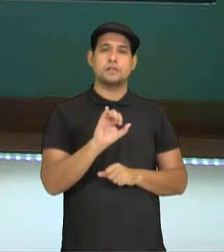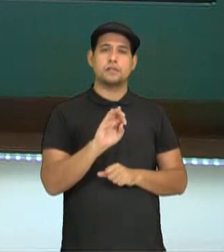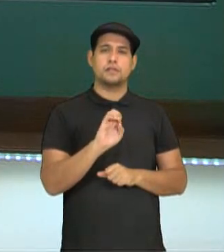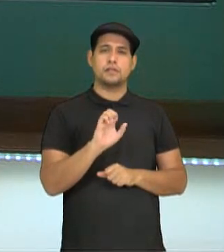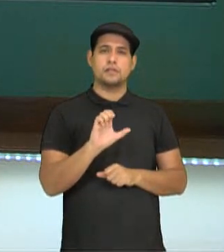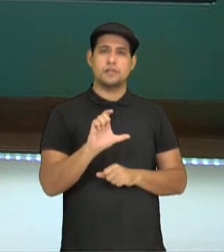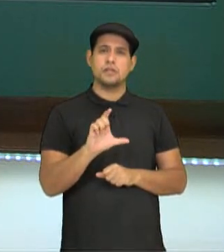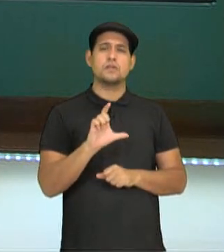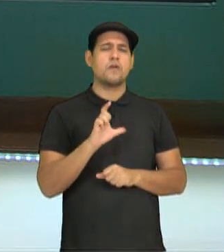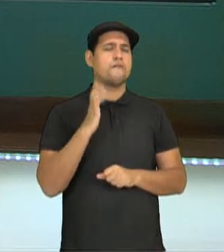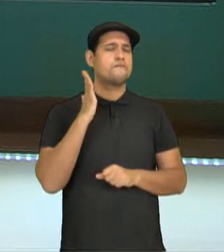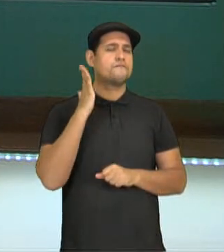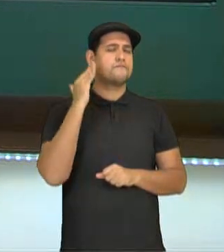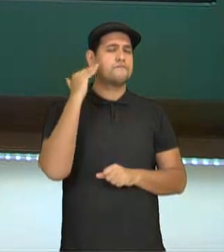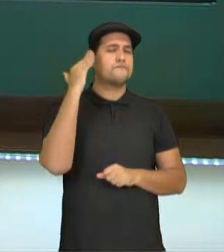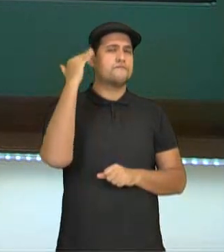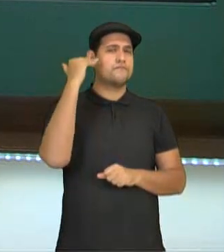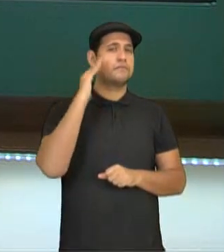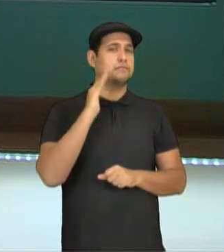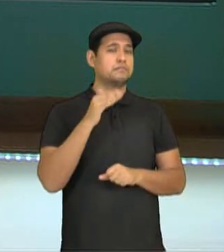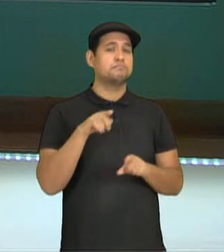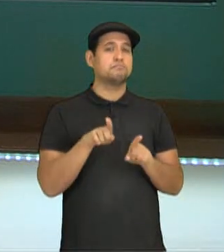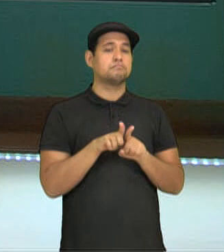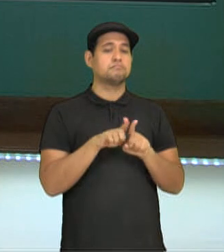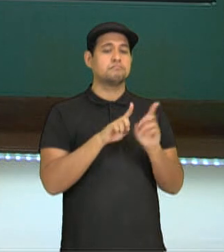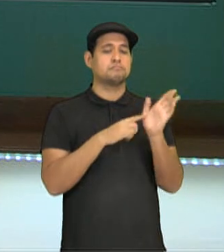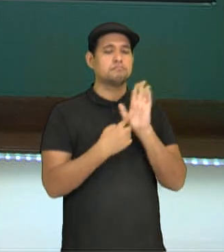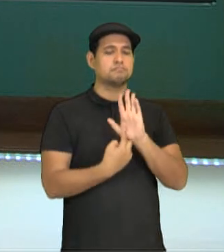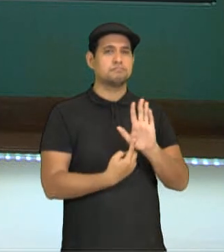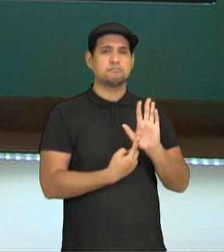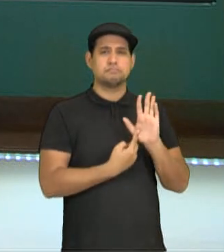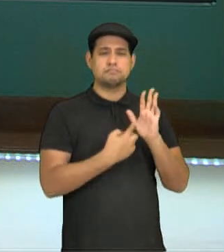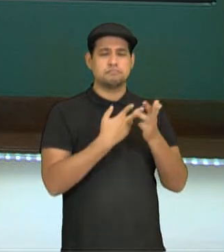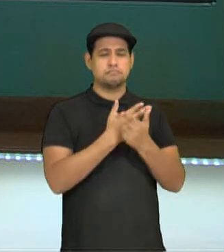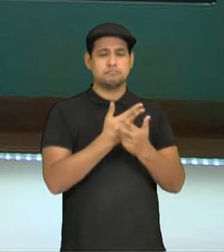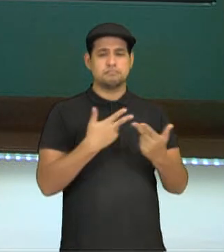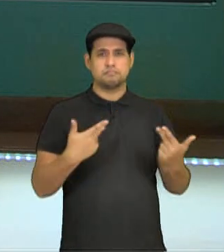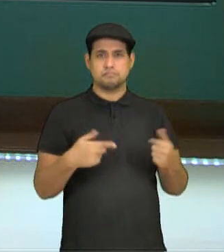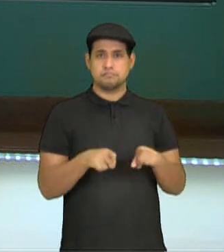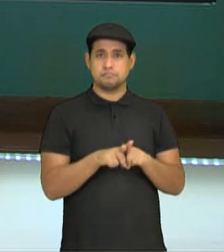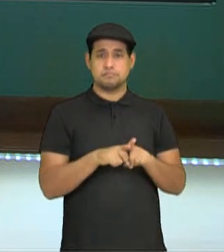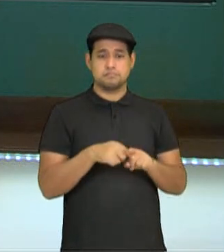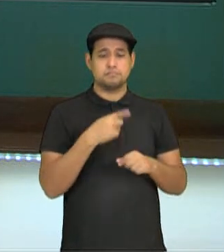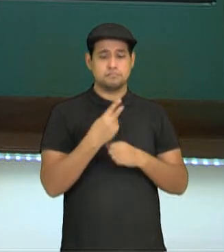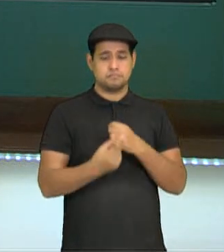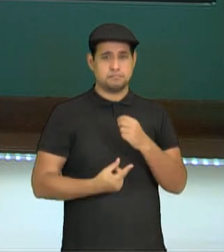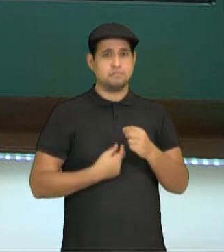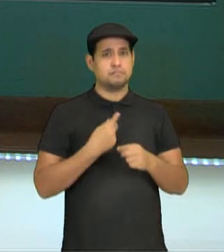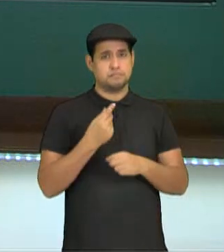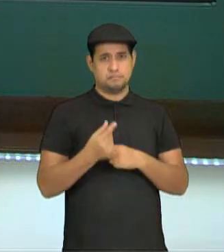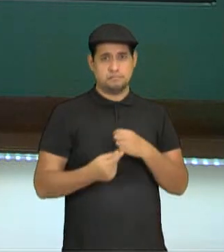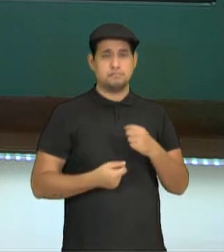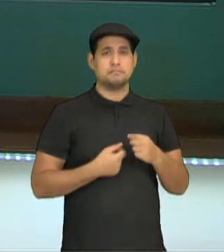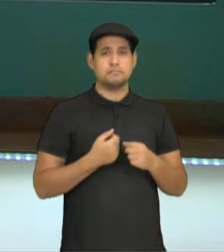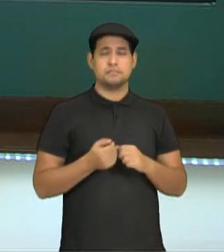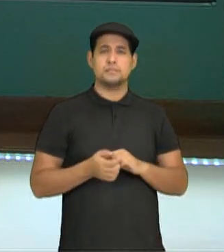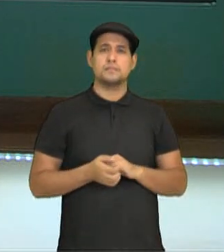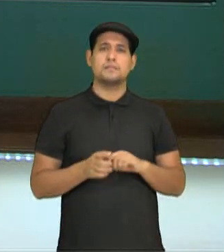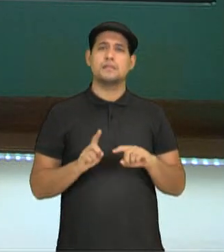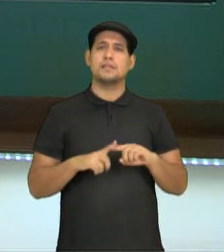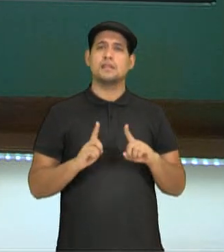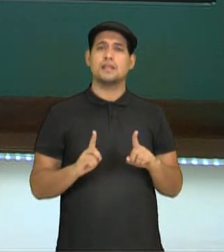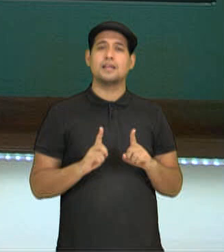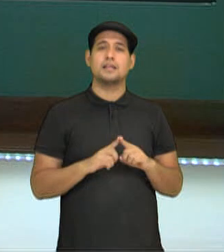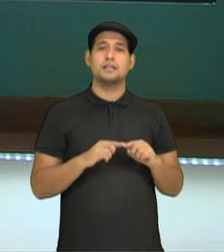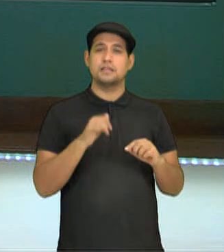se popularizou muito porque trouxe muitas vantagens, né, econômicas principalmente, pois